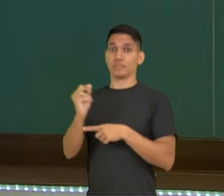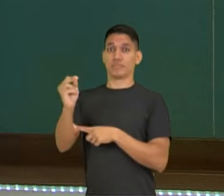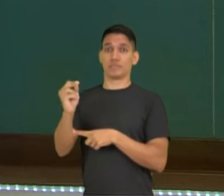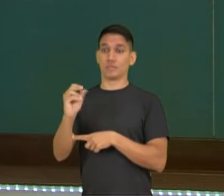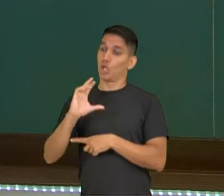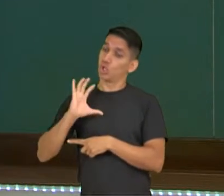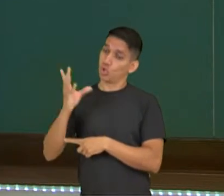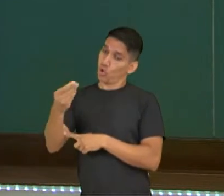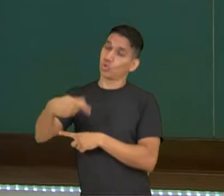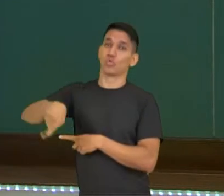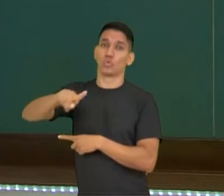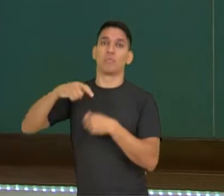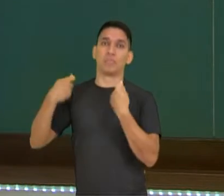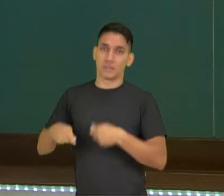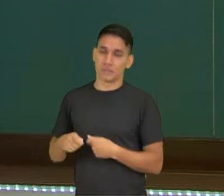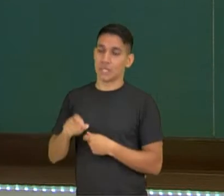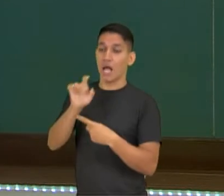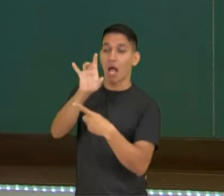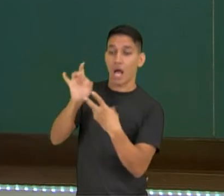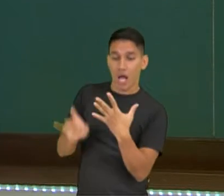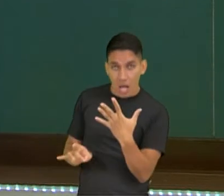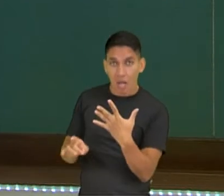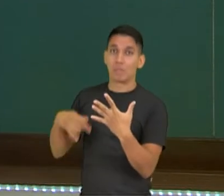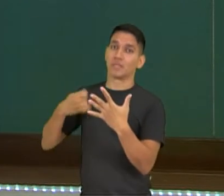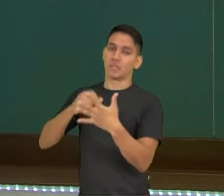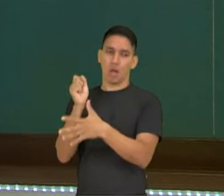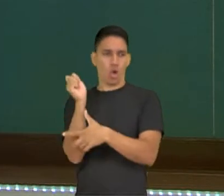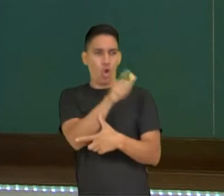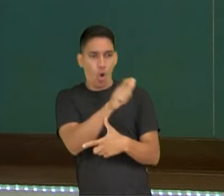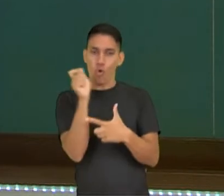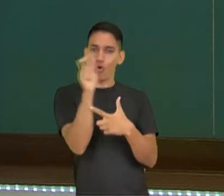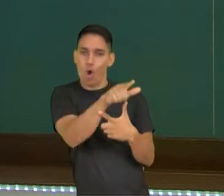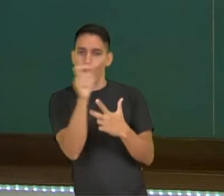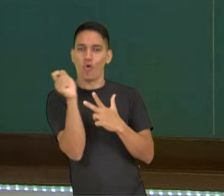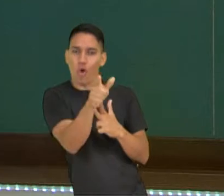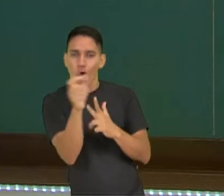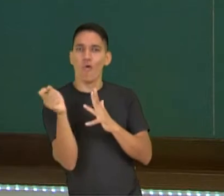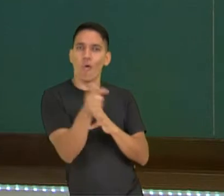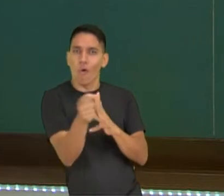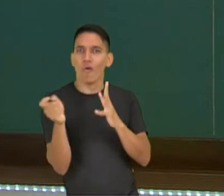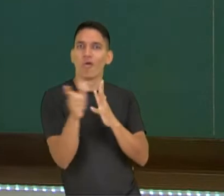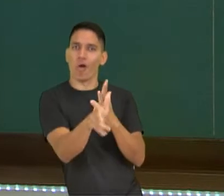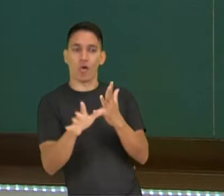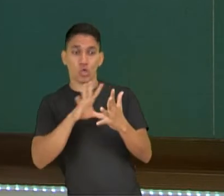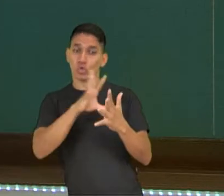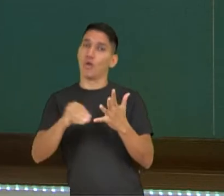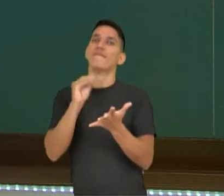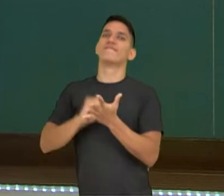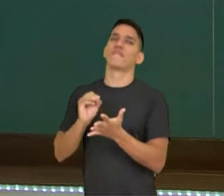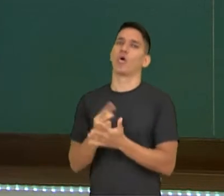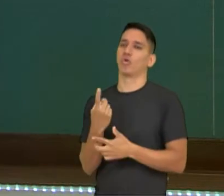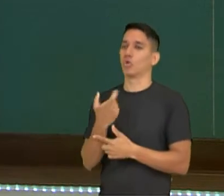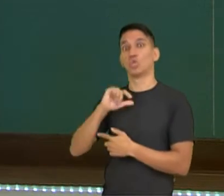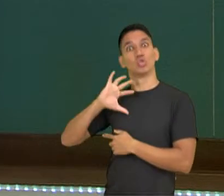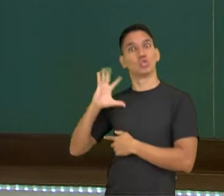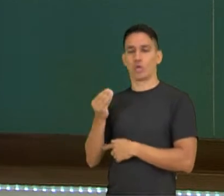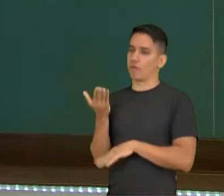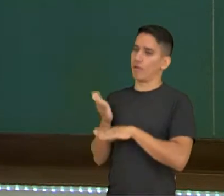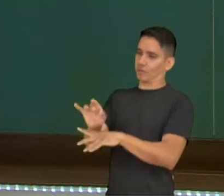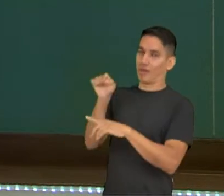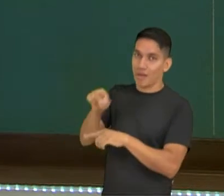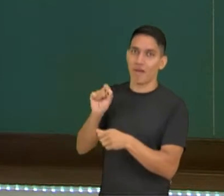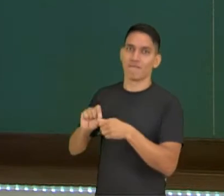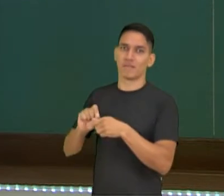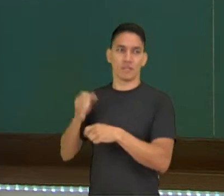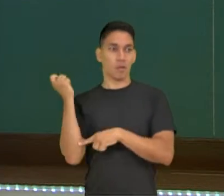gol. Então, aí, nisso, a gente consegue incluir e fazer uma cooperação, porque todo mundo vai tentar ajudar, faltou um, todo mundo vai tentar ajudar aquela pessoa a